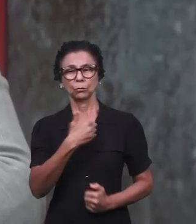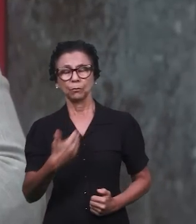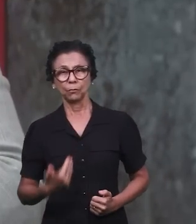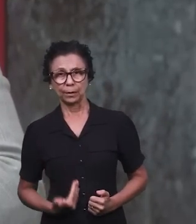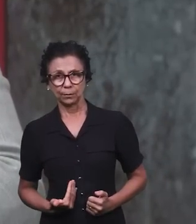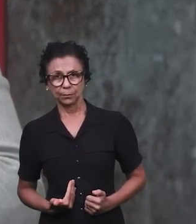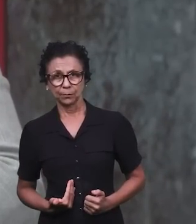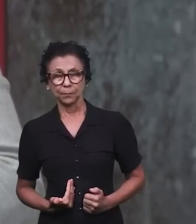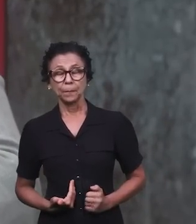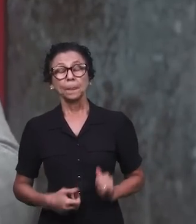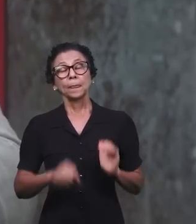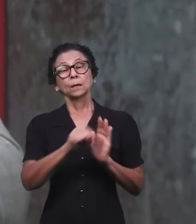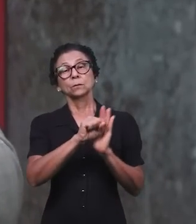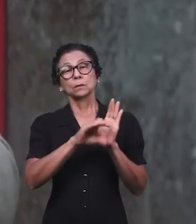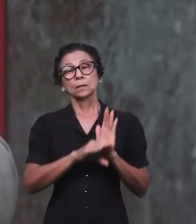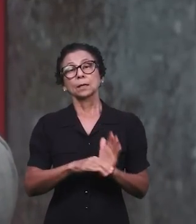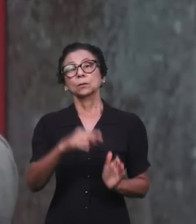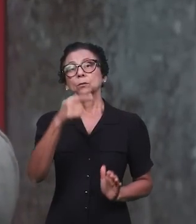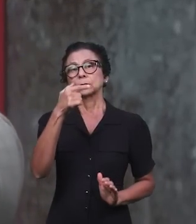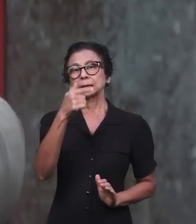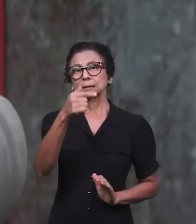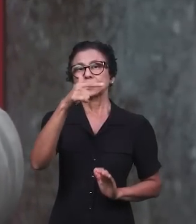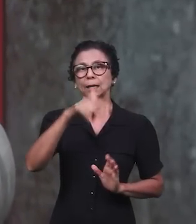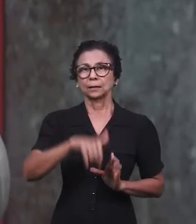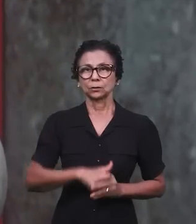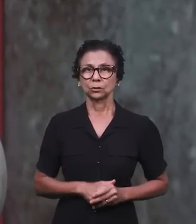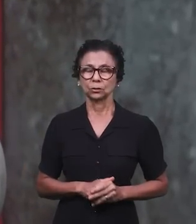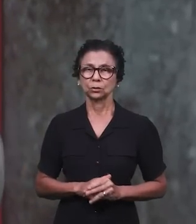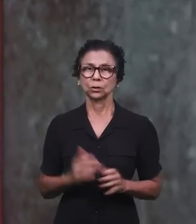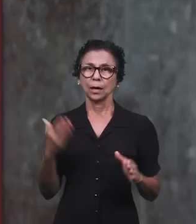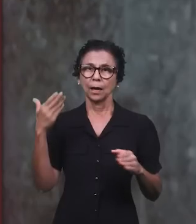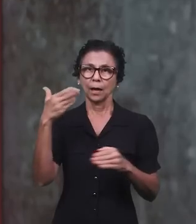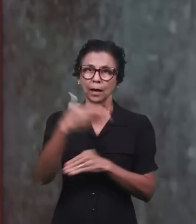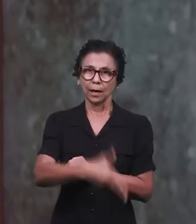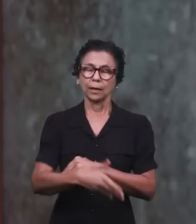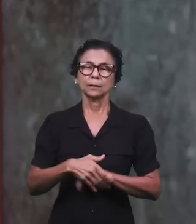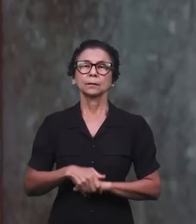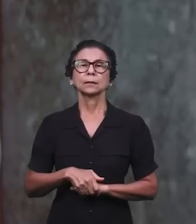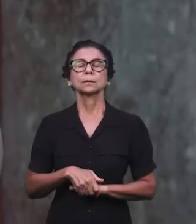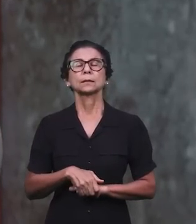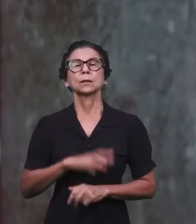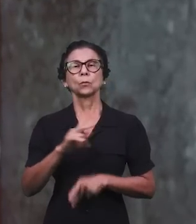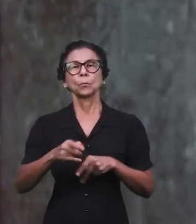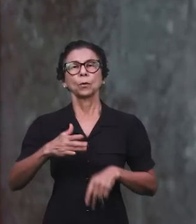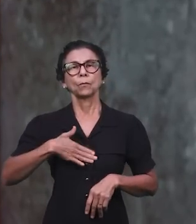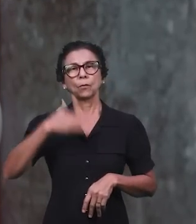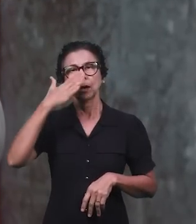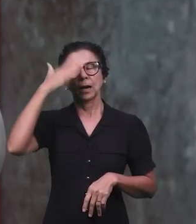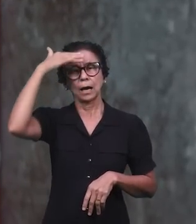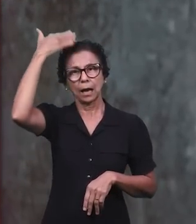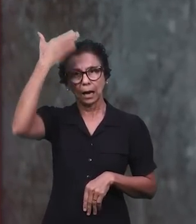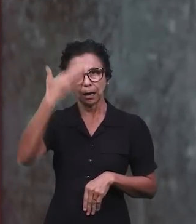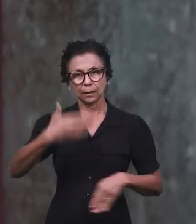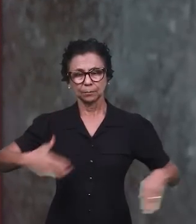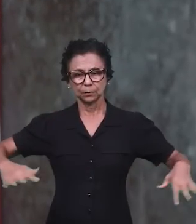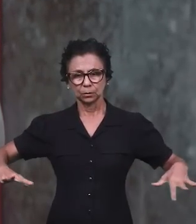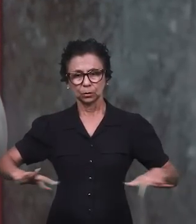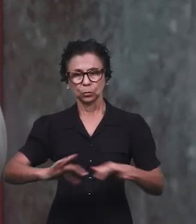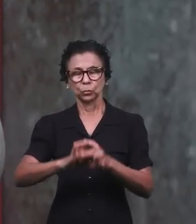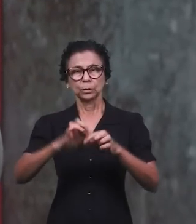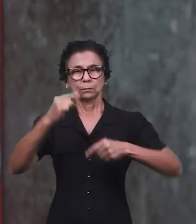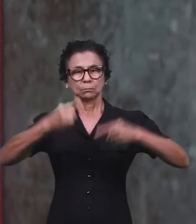VII ocorre a expansão do povo árabe. O povo árabe vem da Península Arábica, ele se unifica